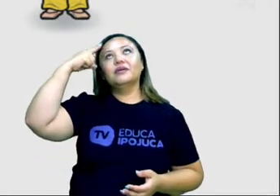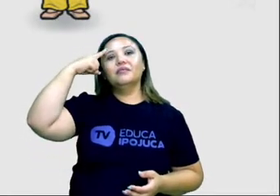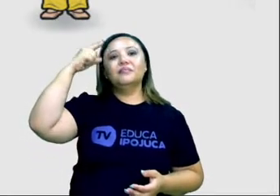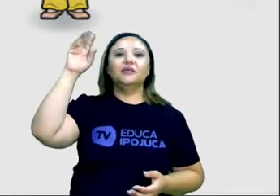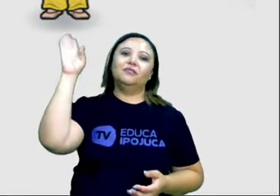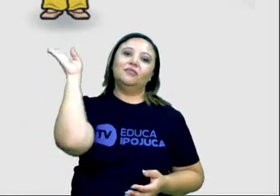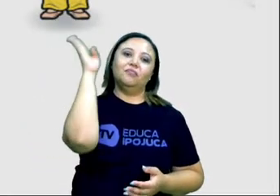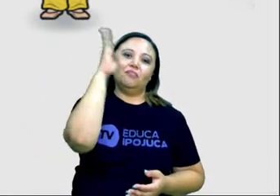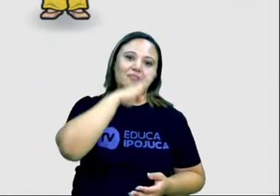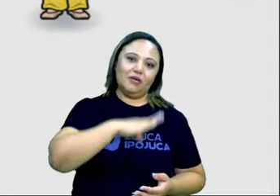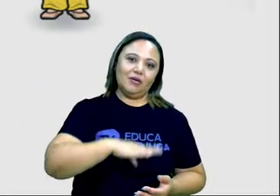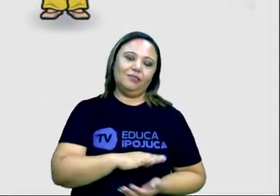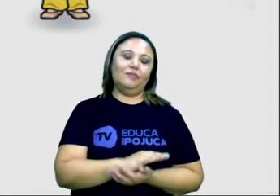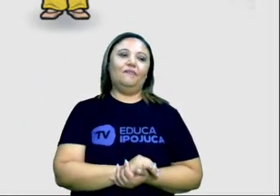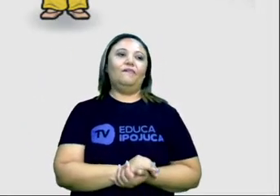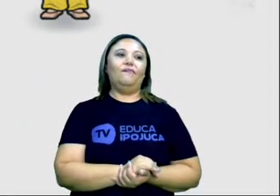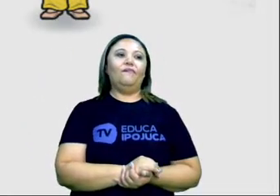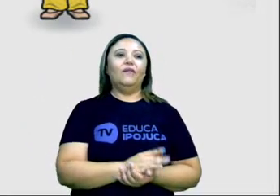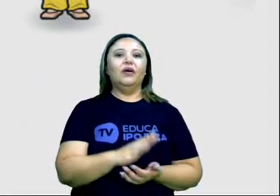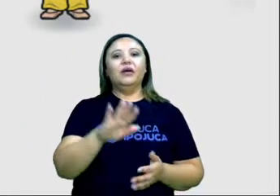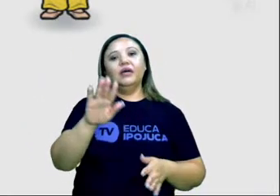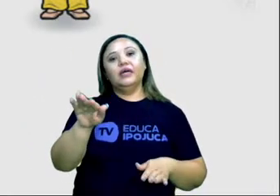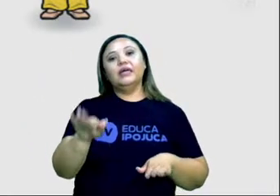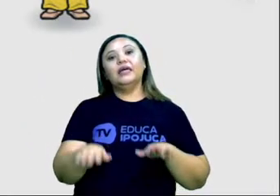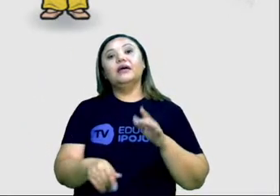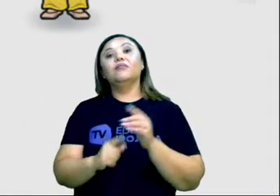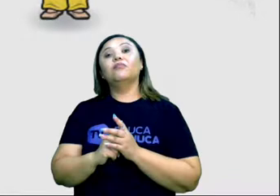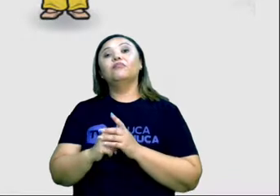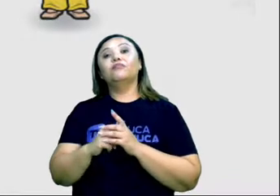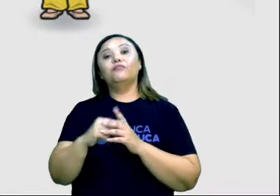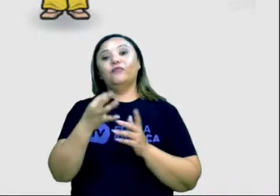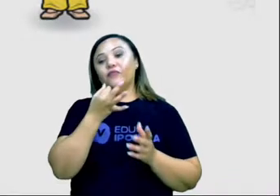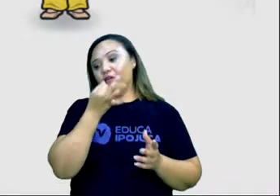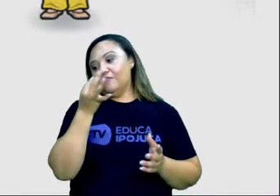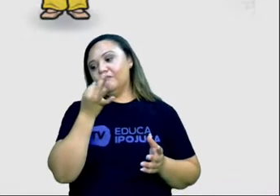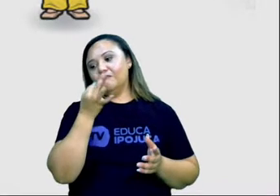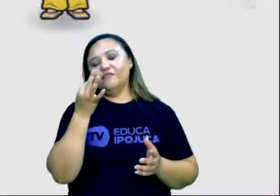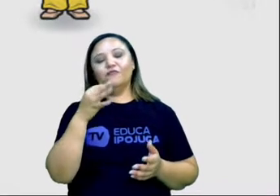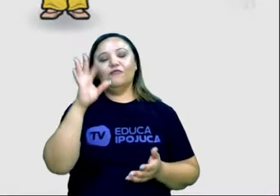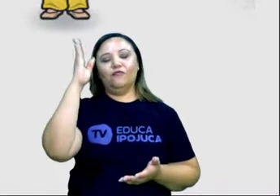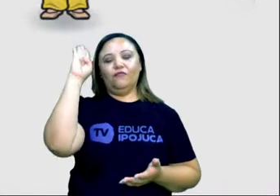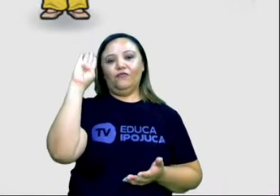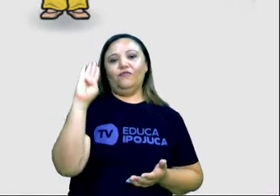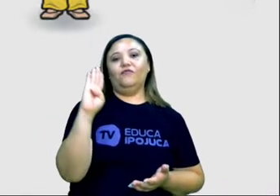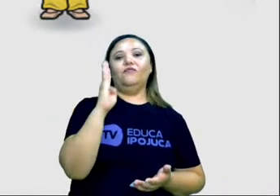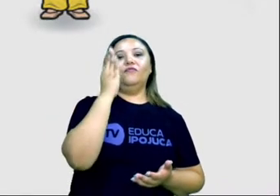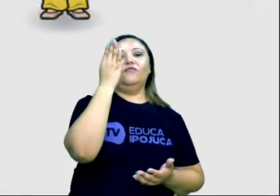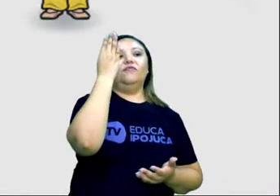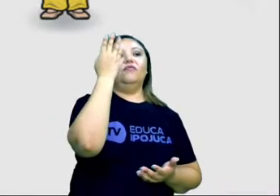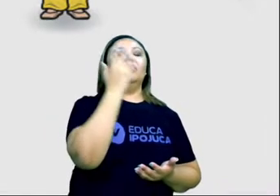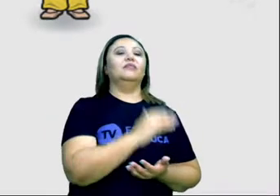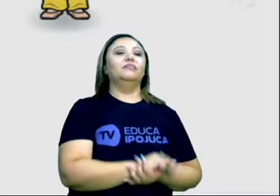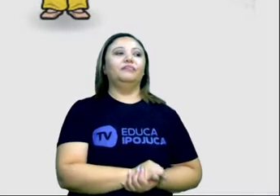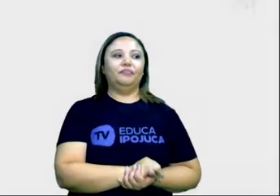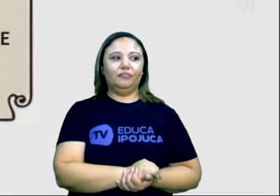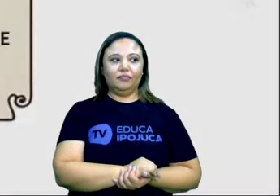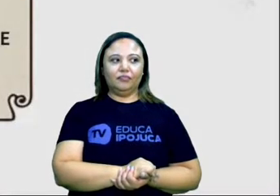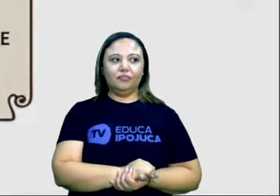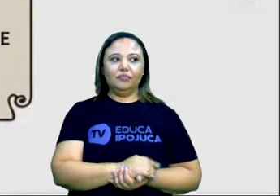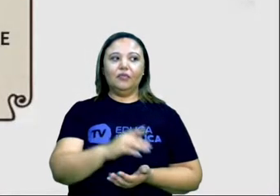argumento pareça adequado, quando na verdade é um argumento frágil ou então totalmente